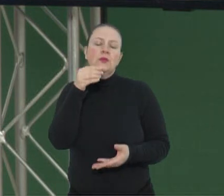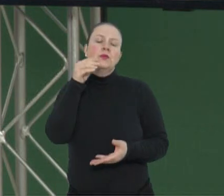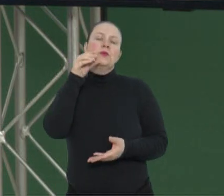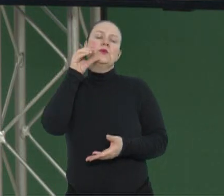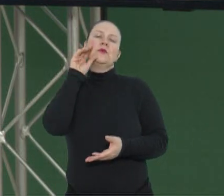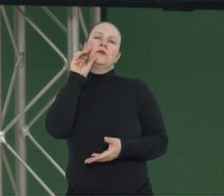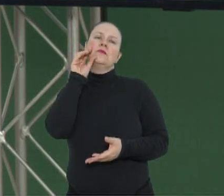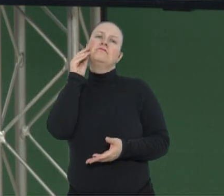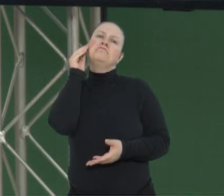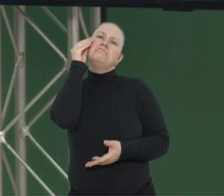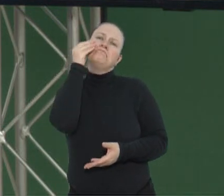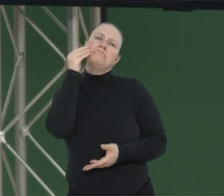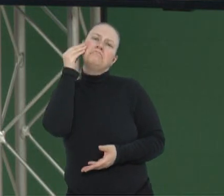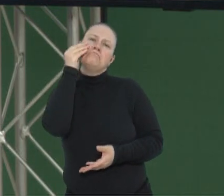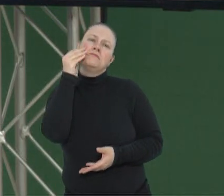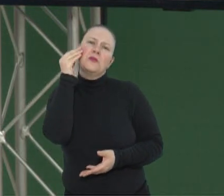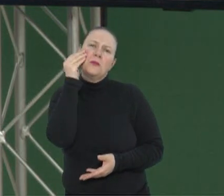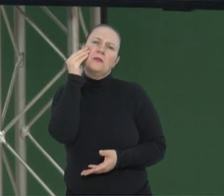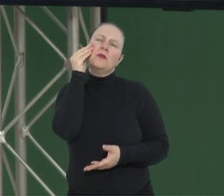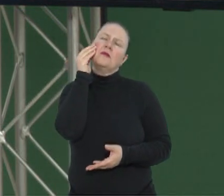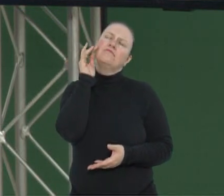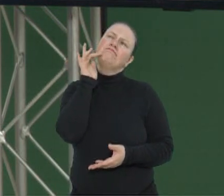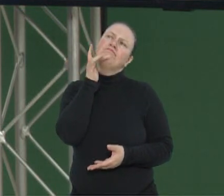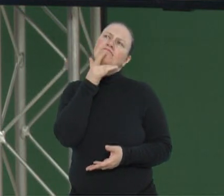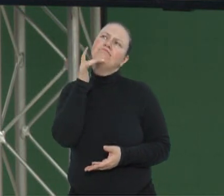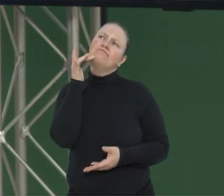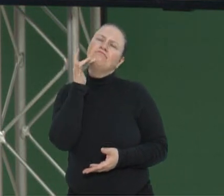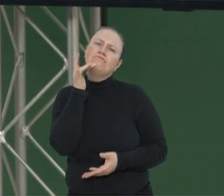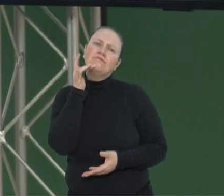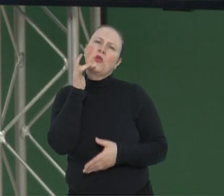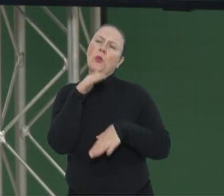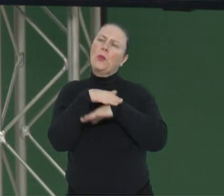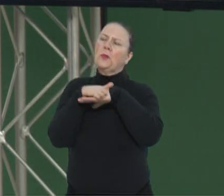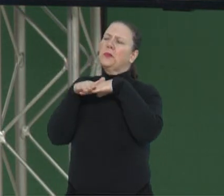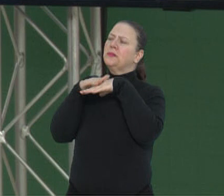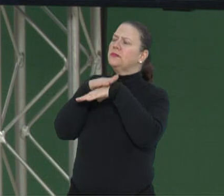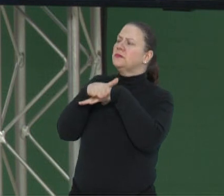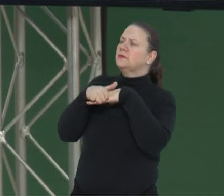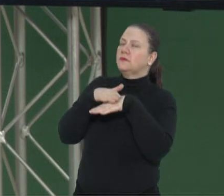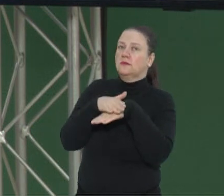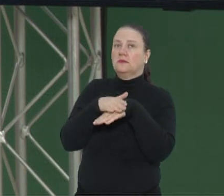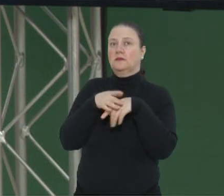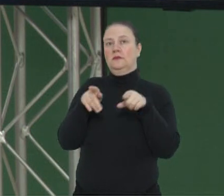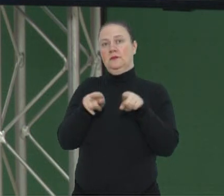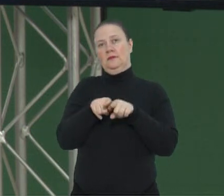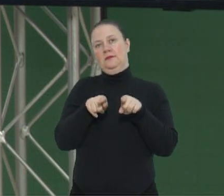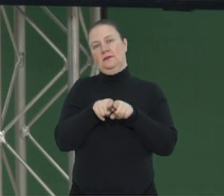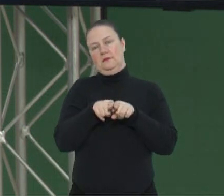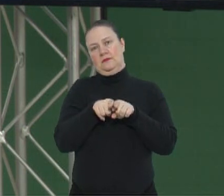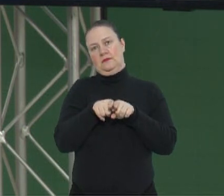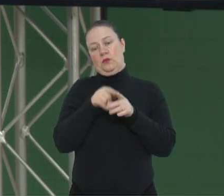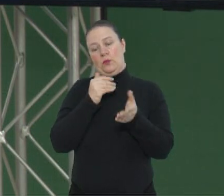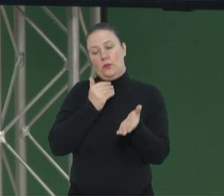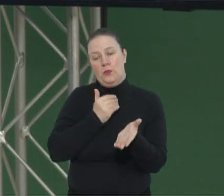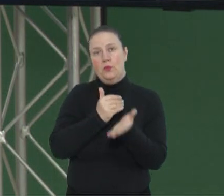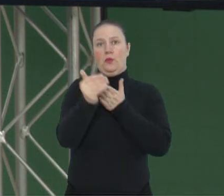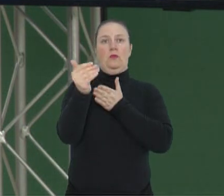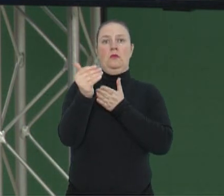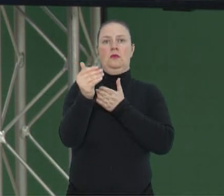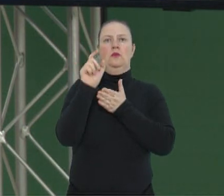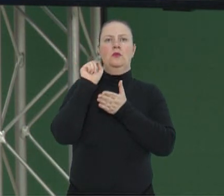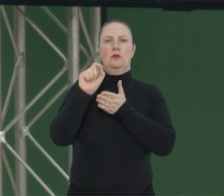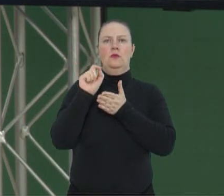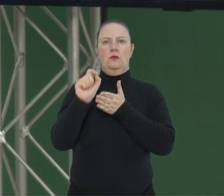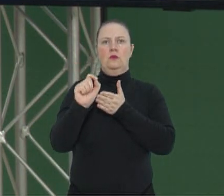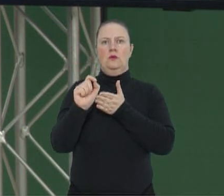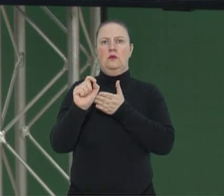E numa boa conversa. Então, quando fales desear, empezar ou começar, né? Dar um início.